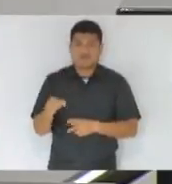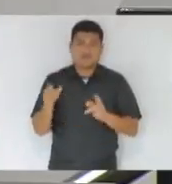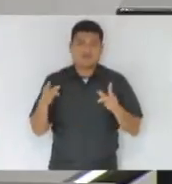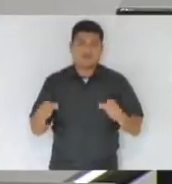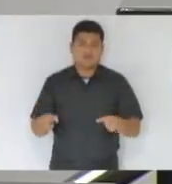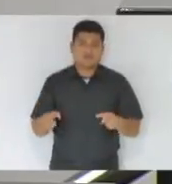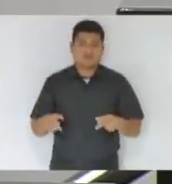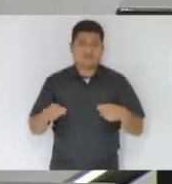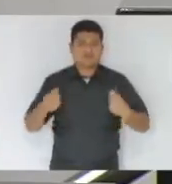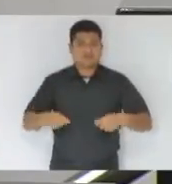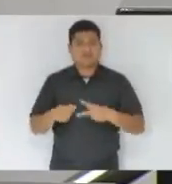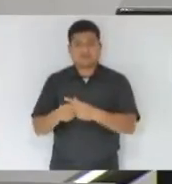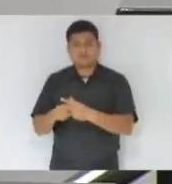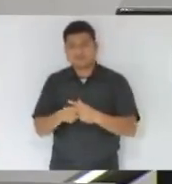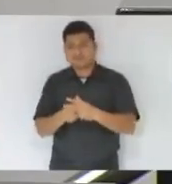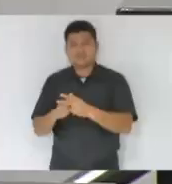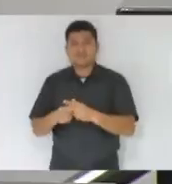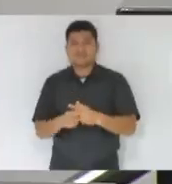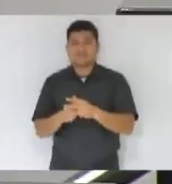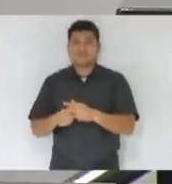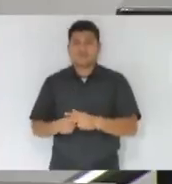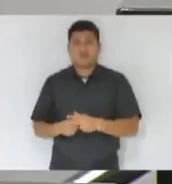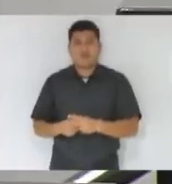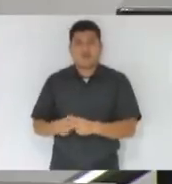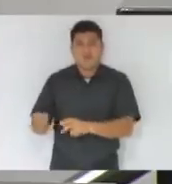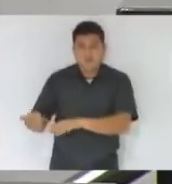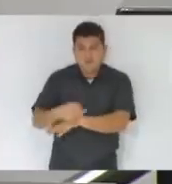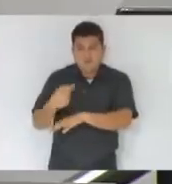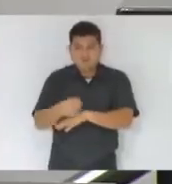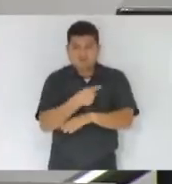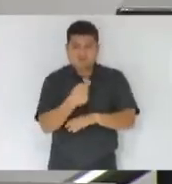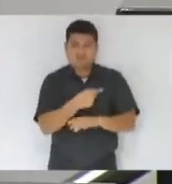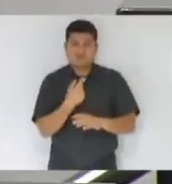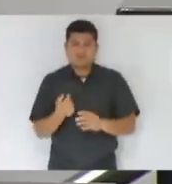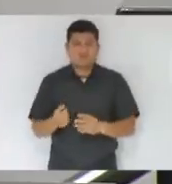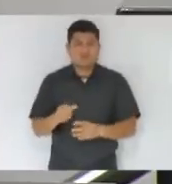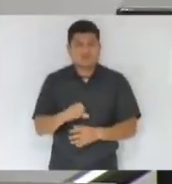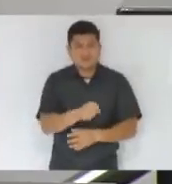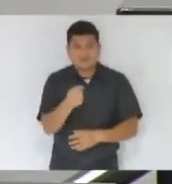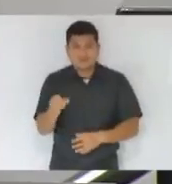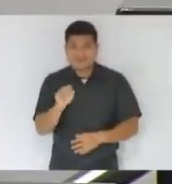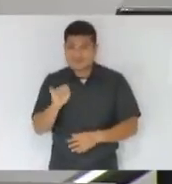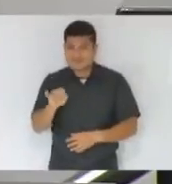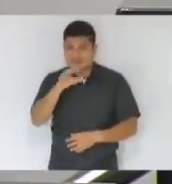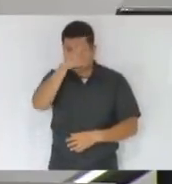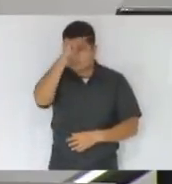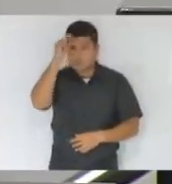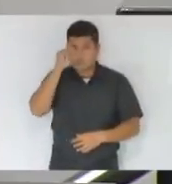fazer a manutenção, precisa fazer a roçada. Só que se o prefeito faz, e eles estão fazendo,